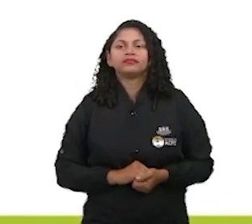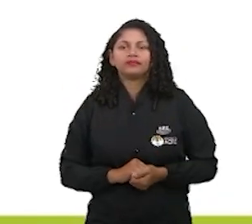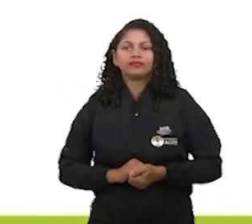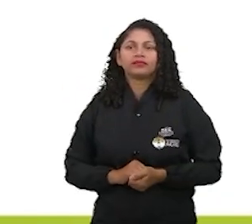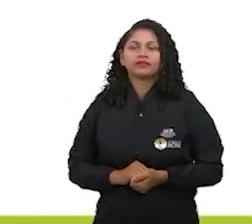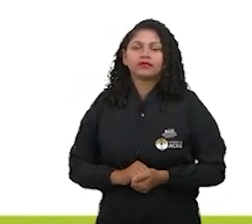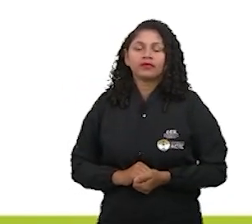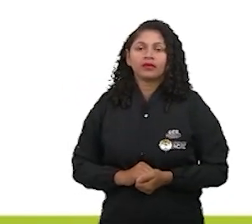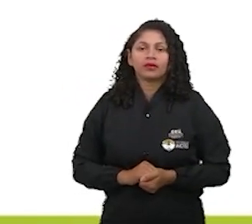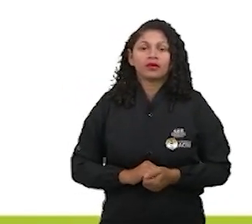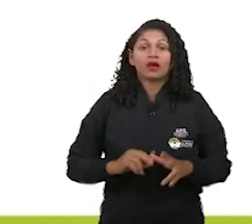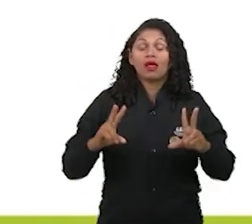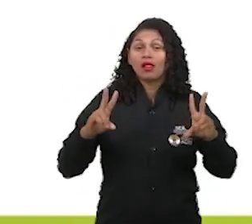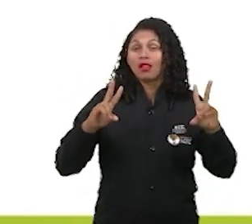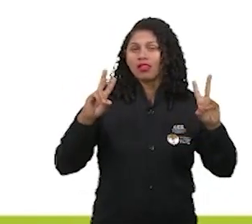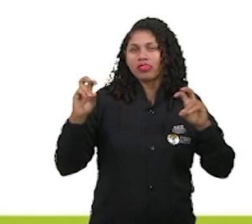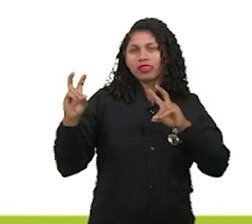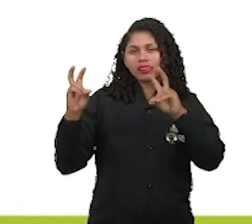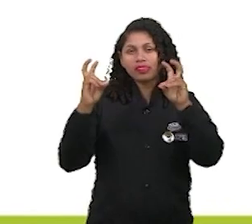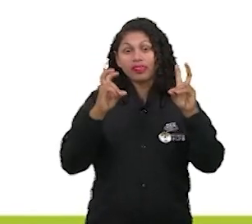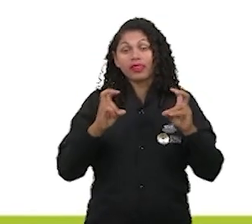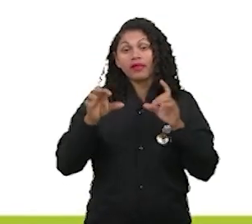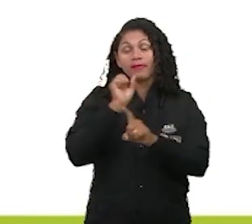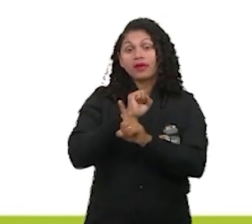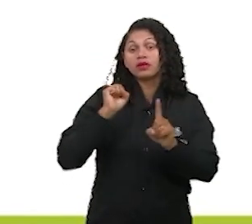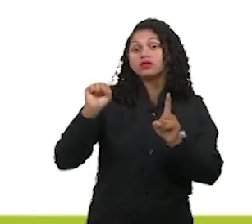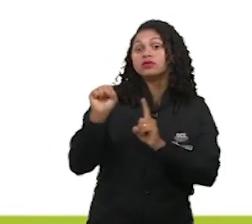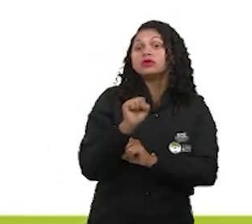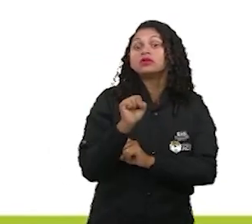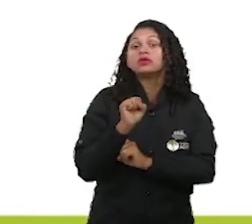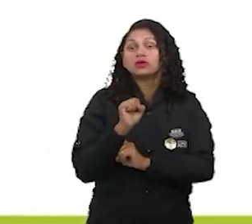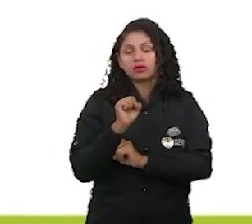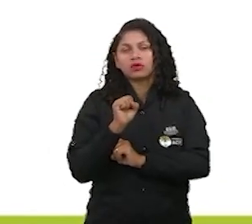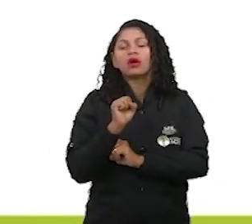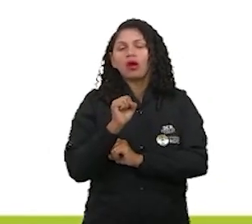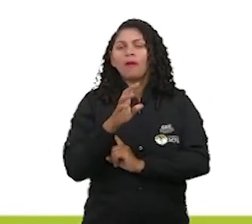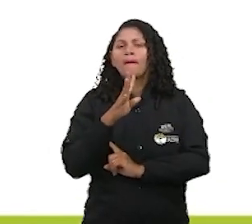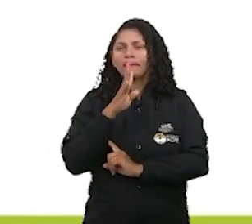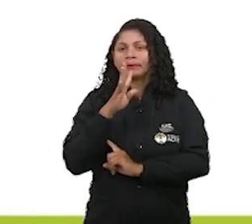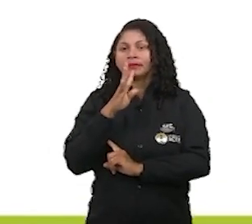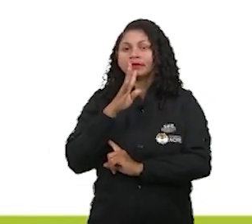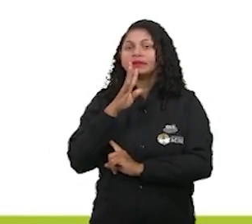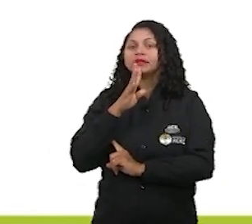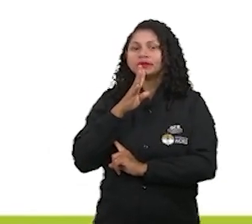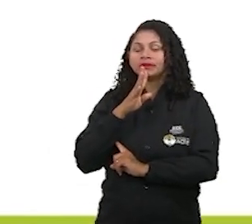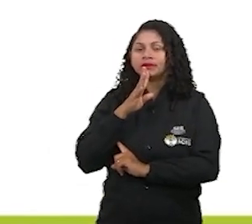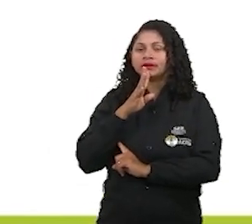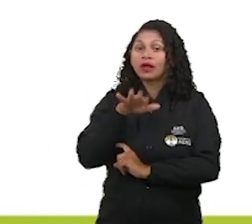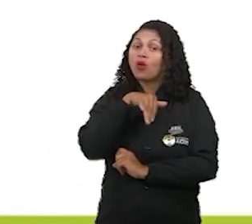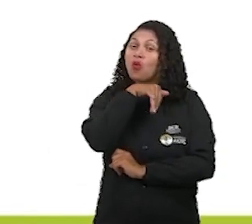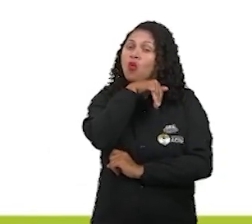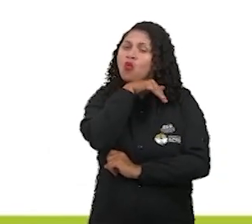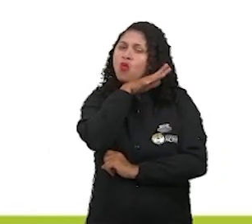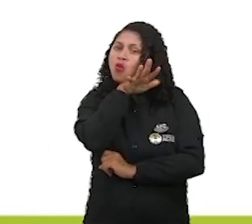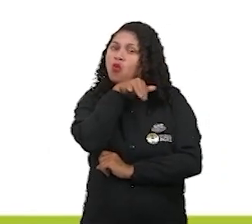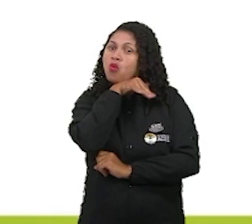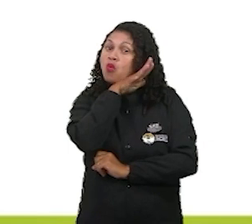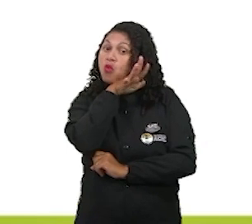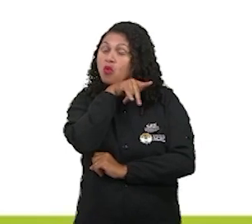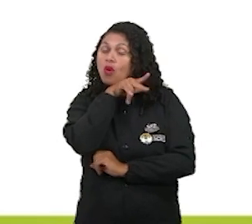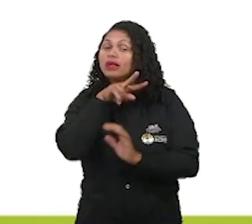Tratando aqui sobre temática social, muito conhecido o poema dele, O Bicho, né? Olha só como